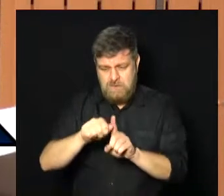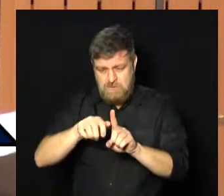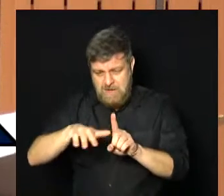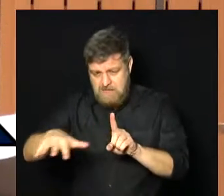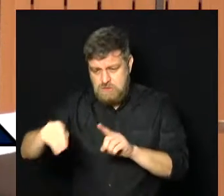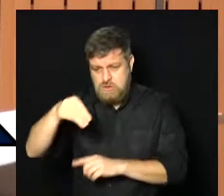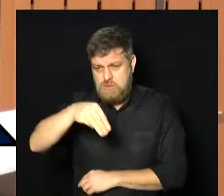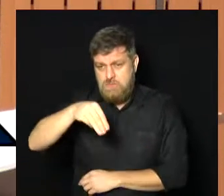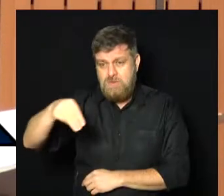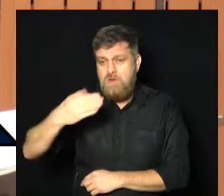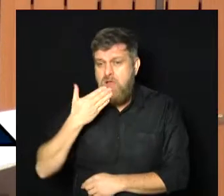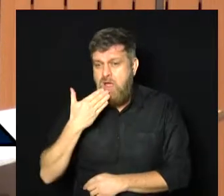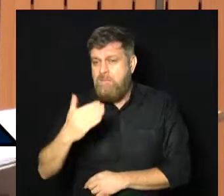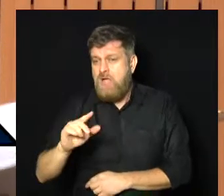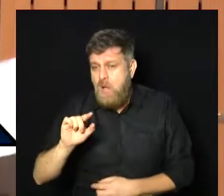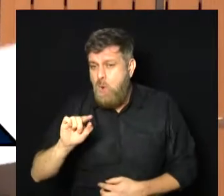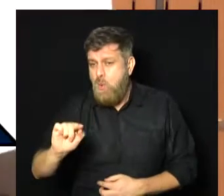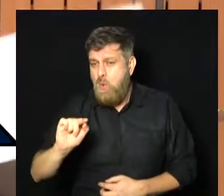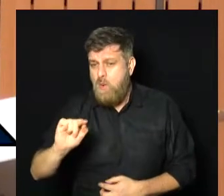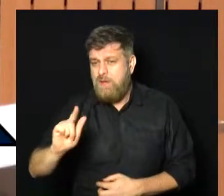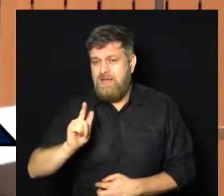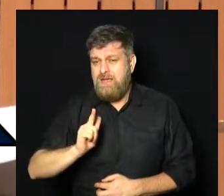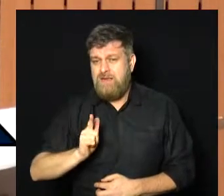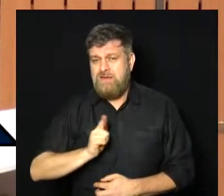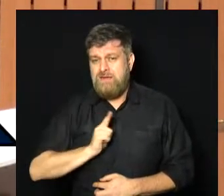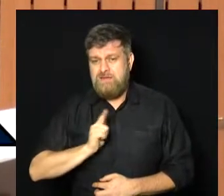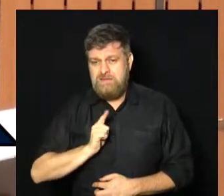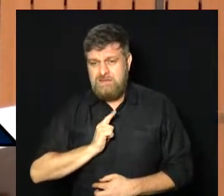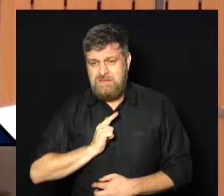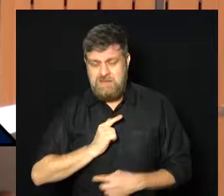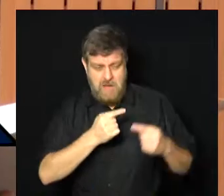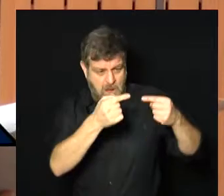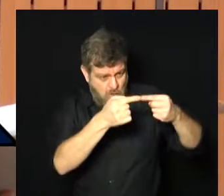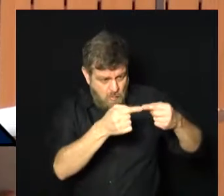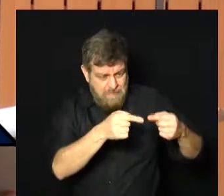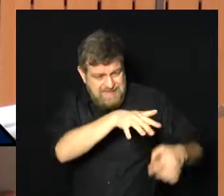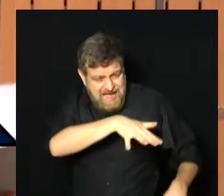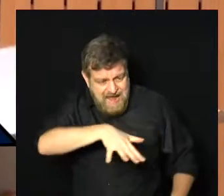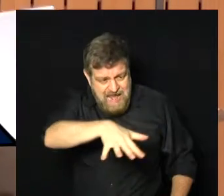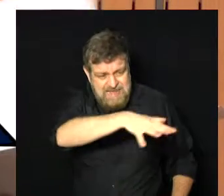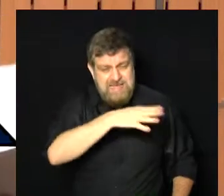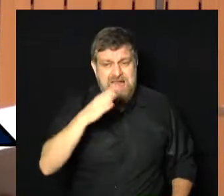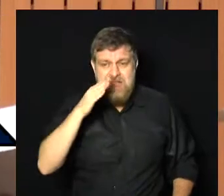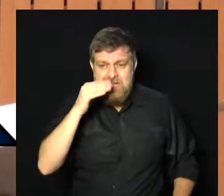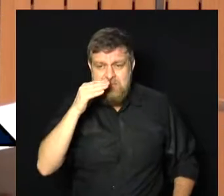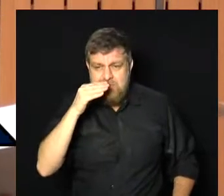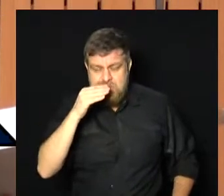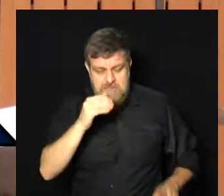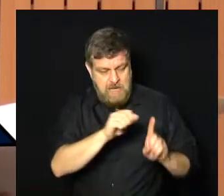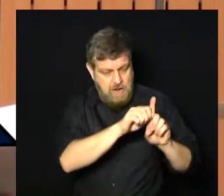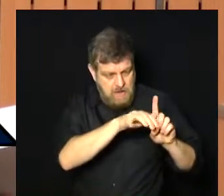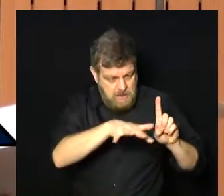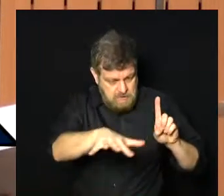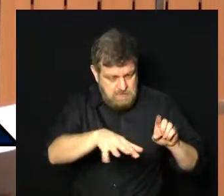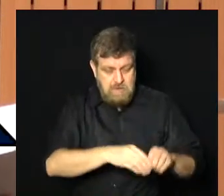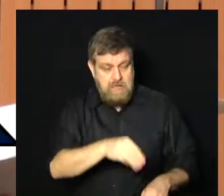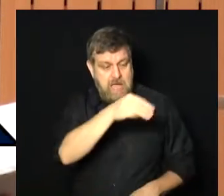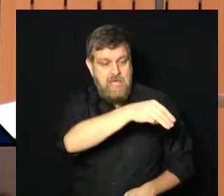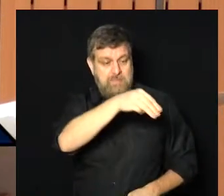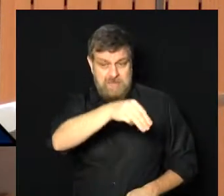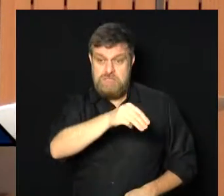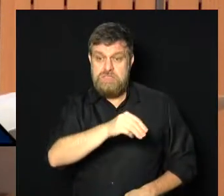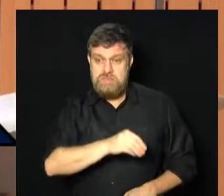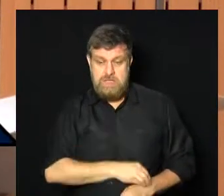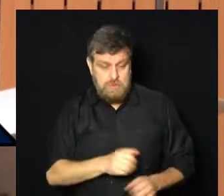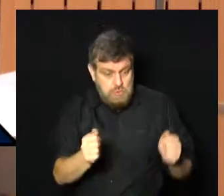monitoras, né? Que é a reivindicação do enquadramento dentro da carreira do magistério. Muitas outras cidades